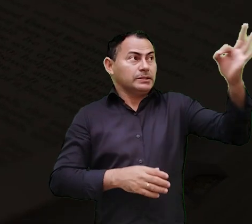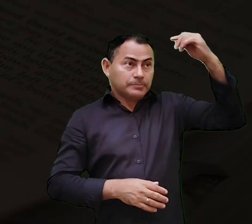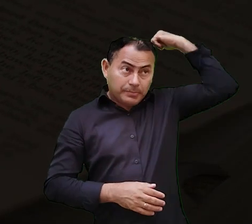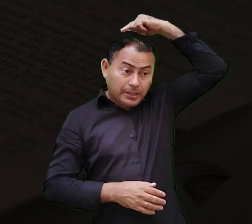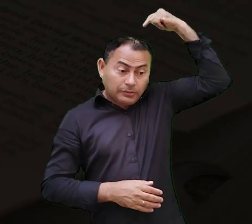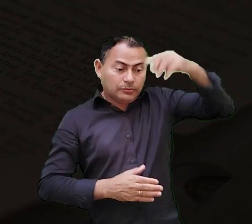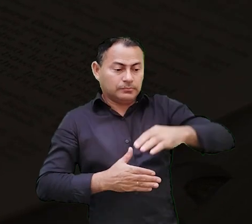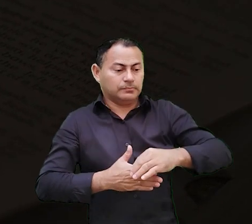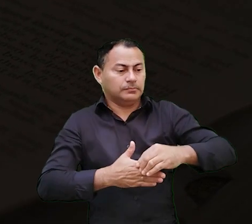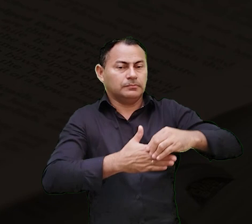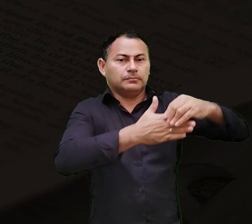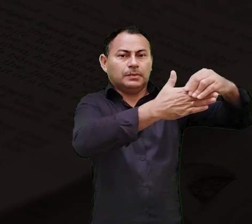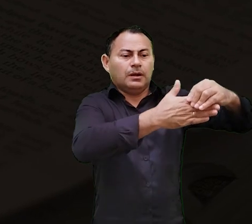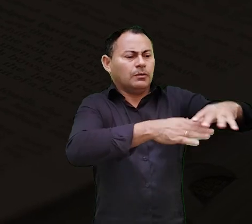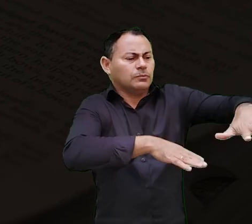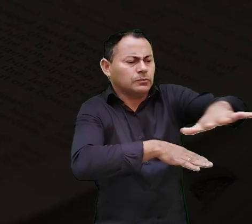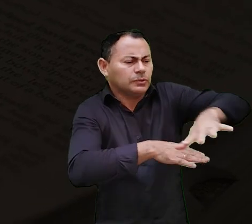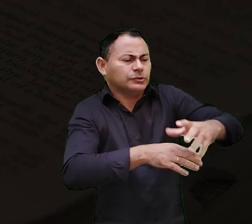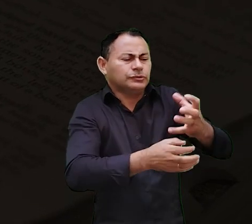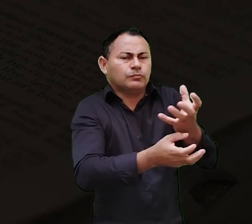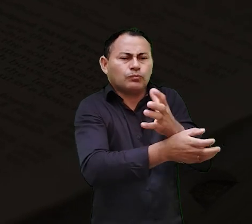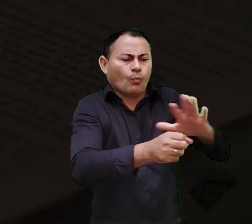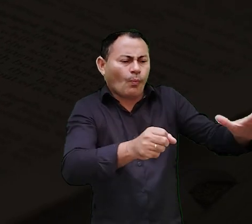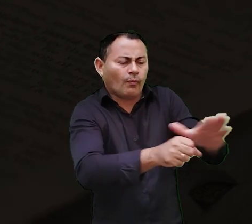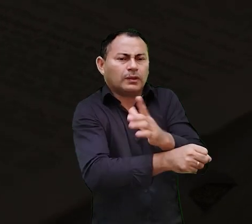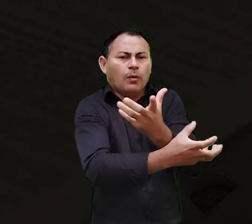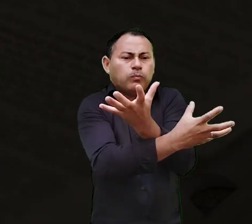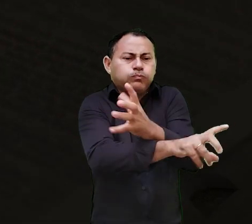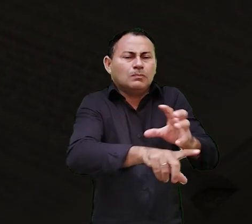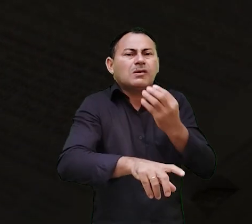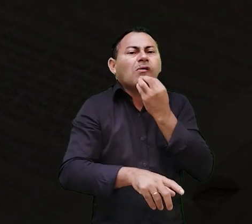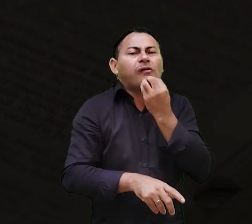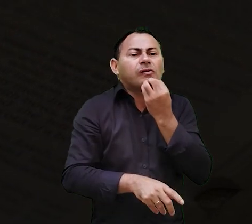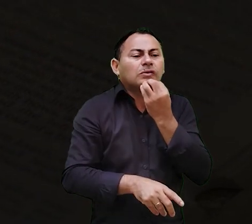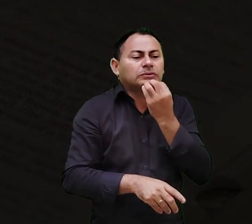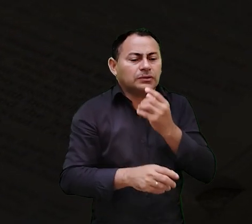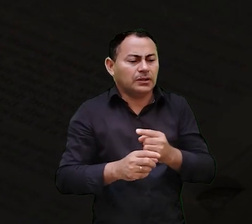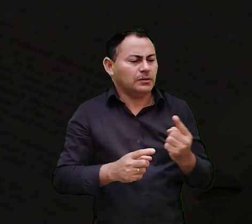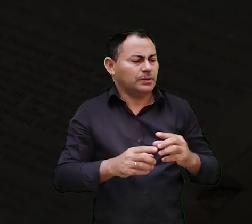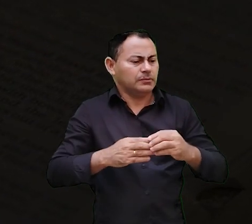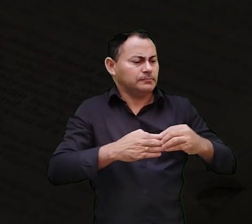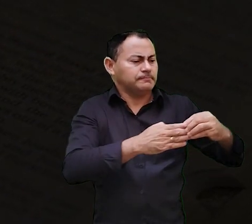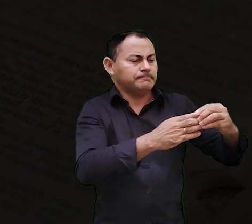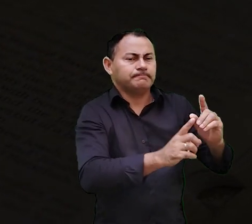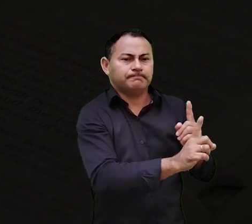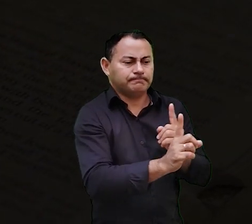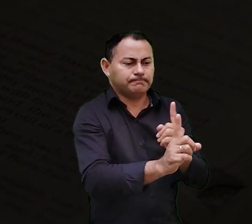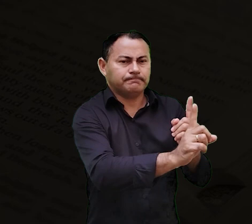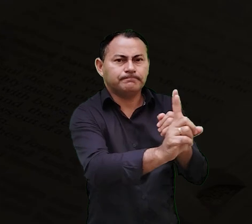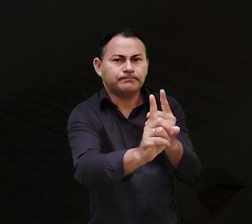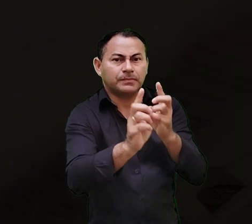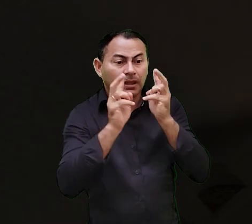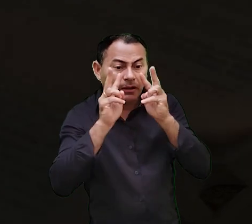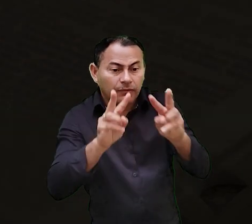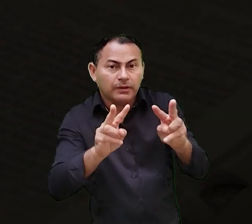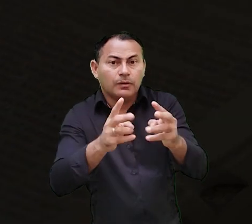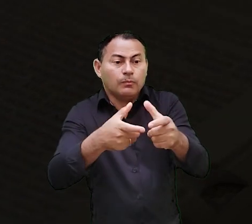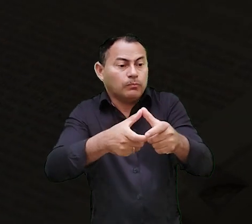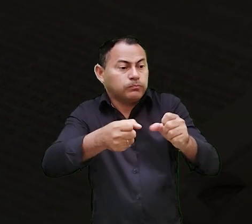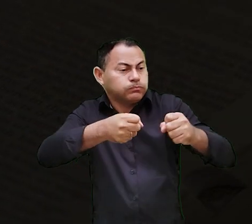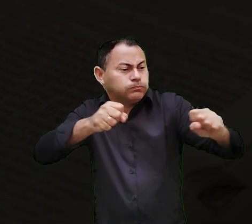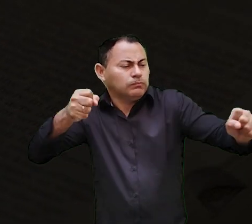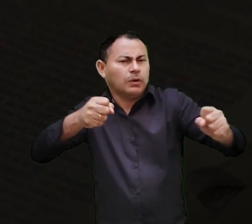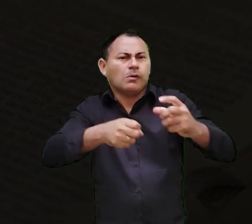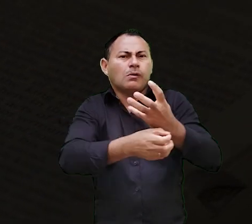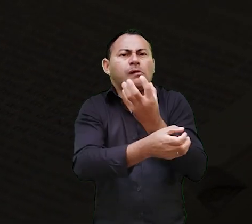e por seu espírito ele me levou a um vale cheio de ossos. Ele me levou de um lado para o outro e pude ver que